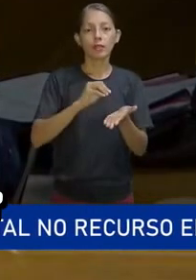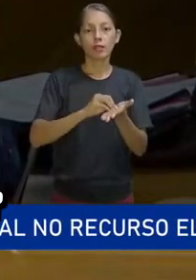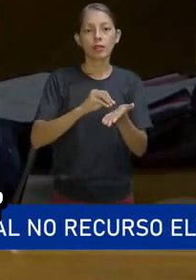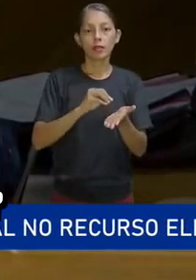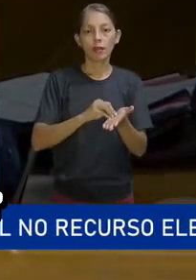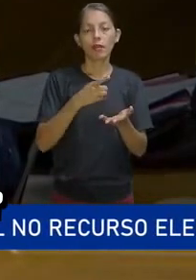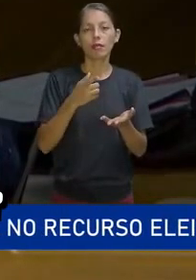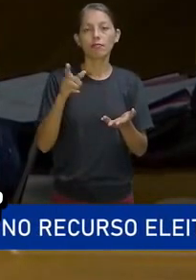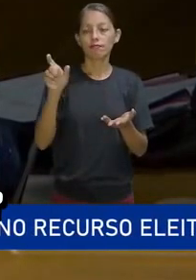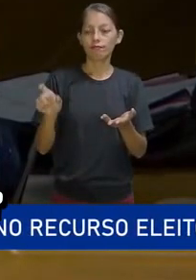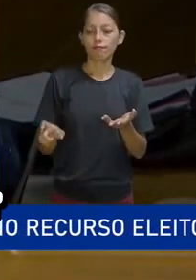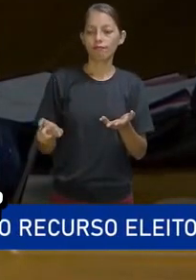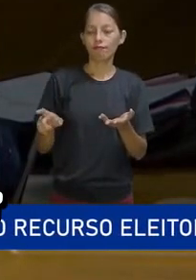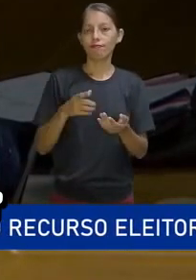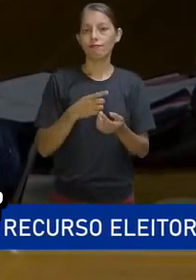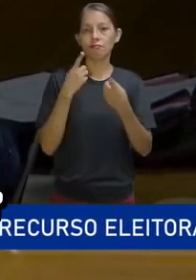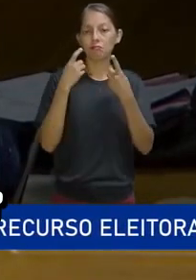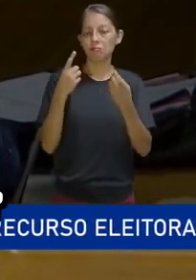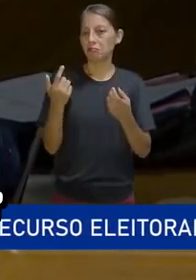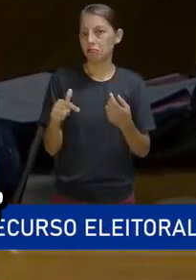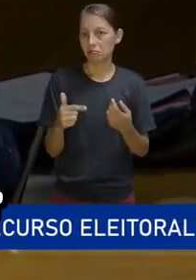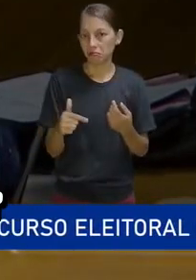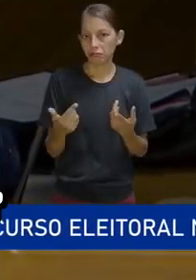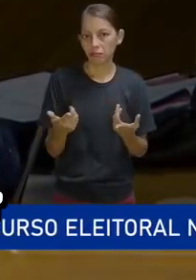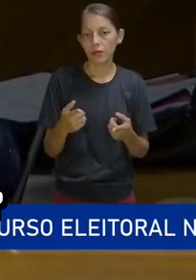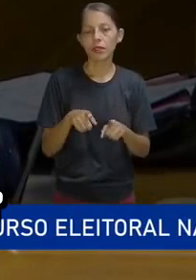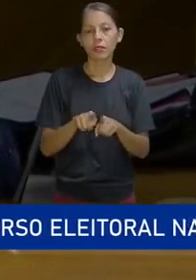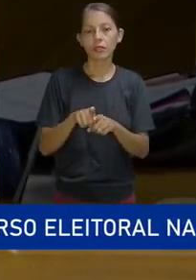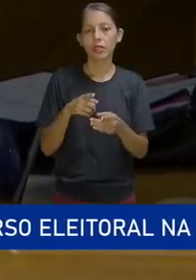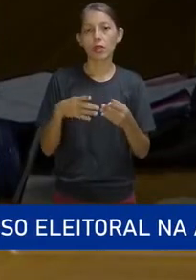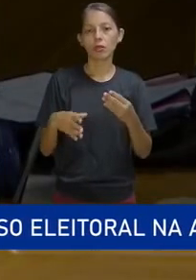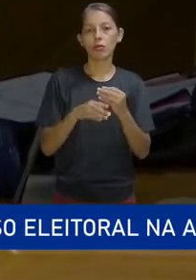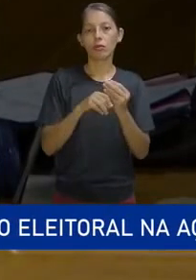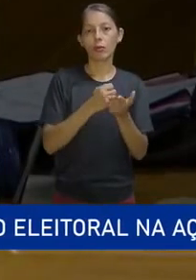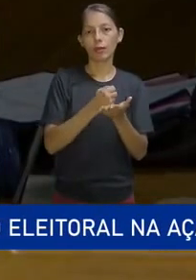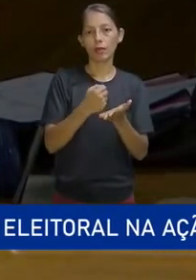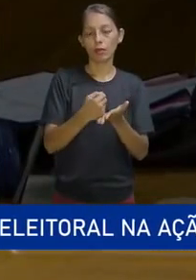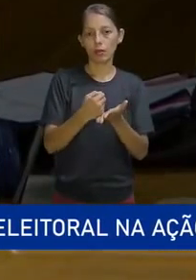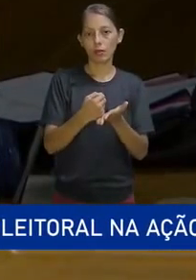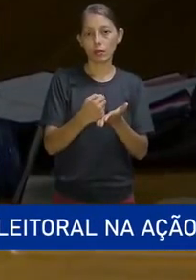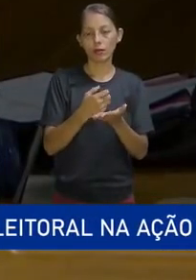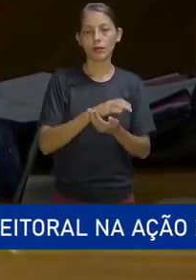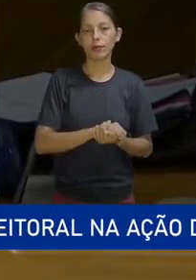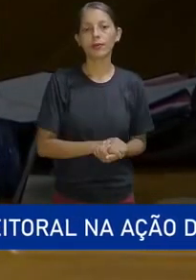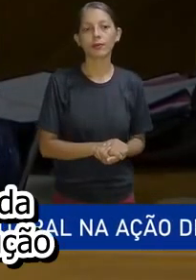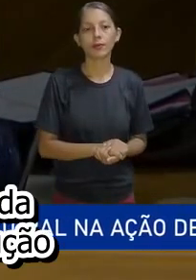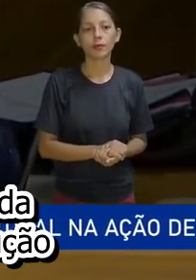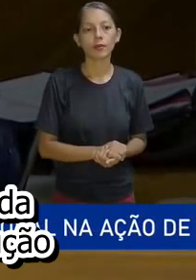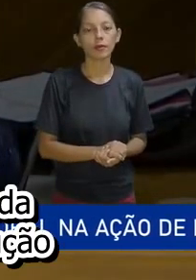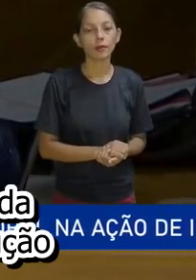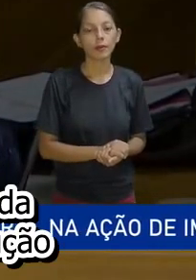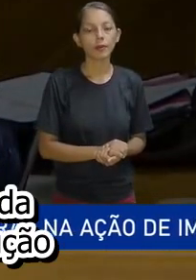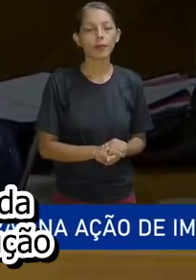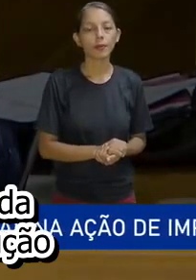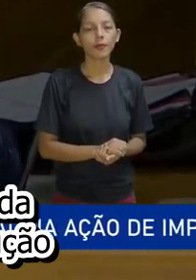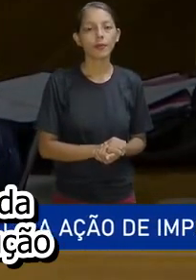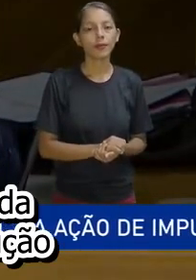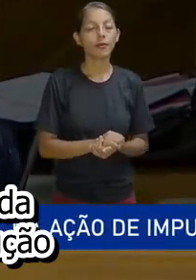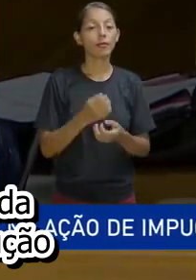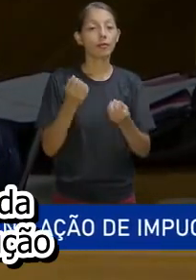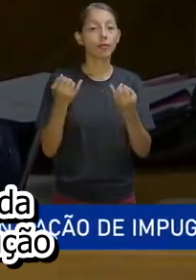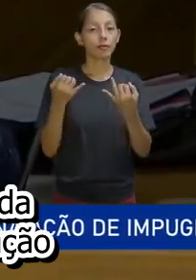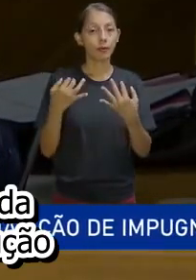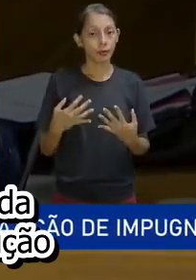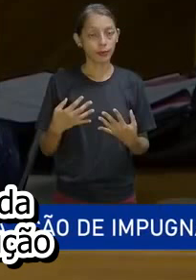de agir e a ausência de fundamentação do pedido de reforma da decisão agravada. No mérito, corrobora